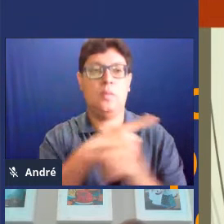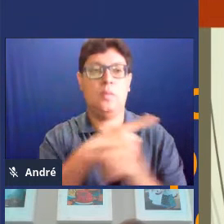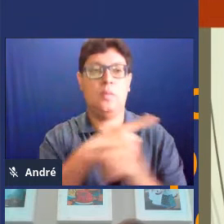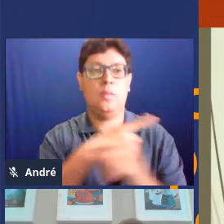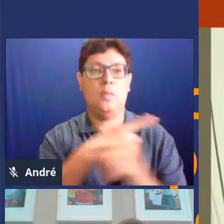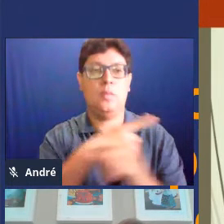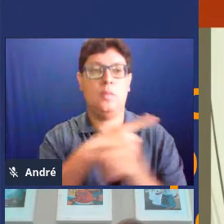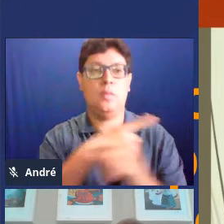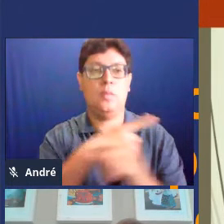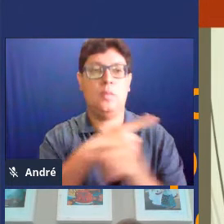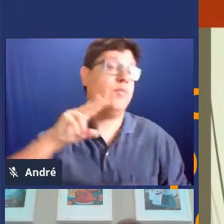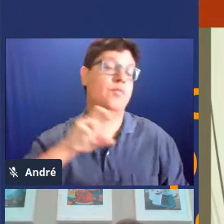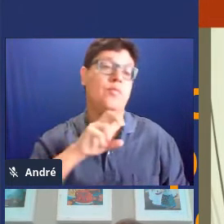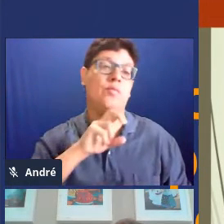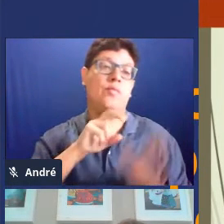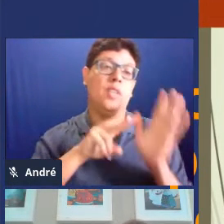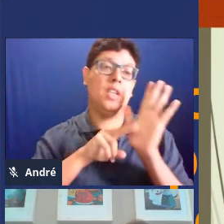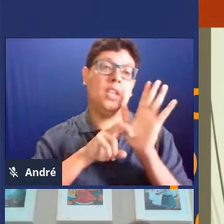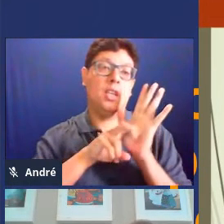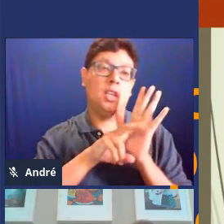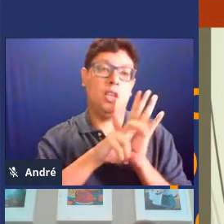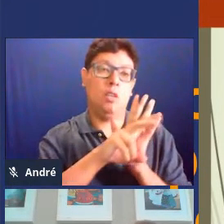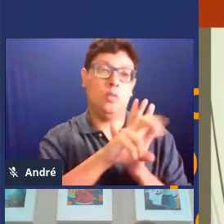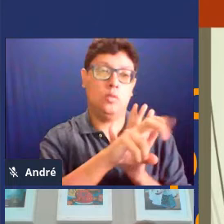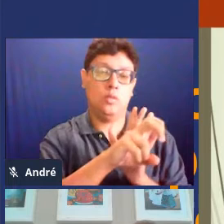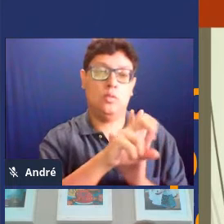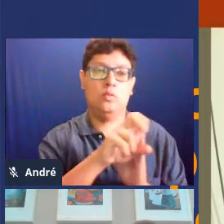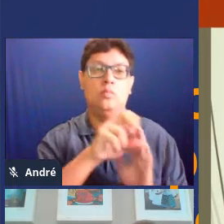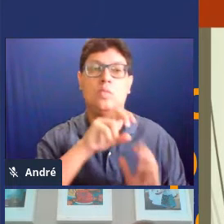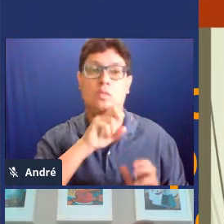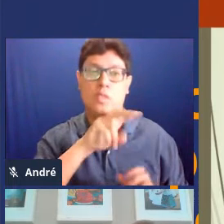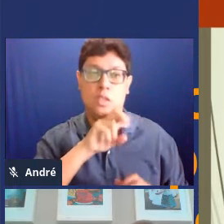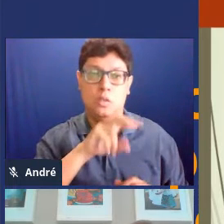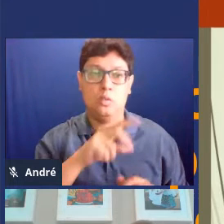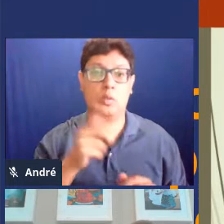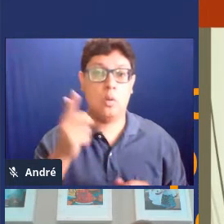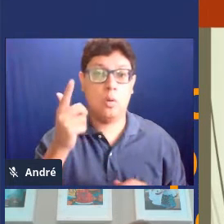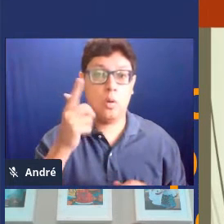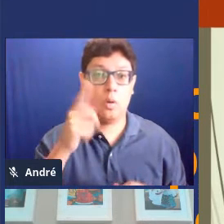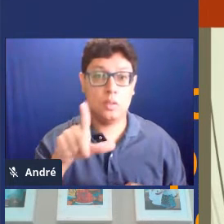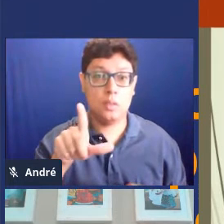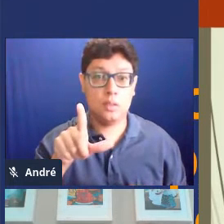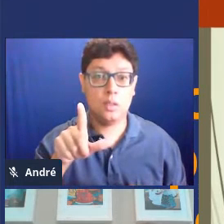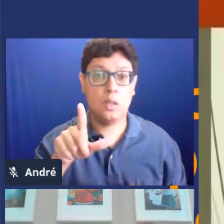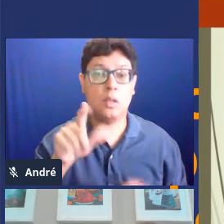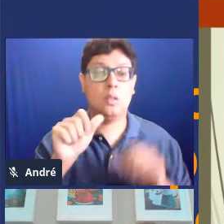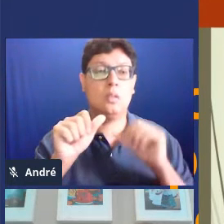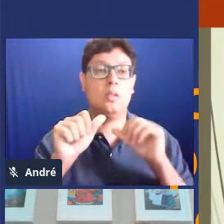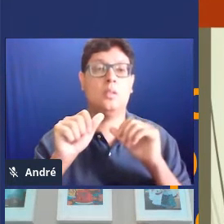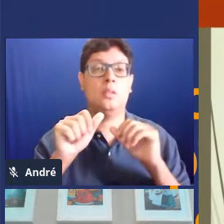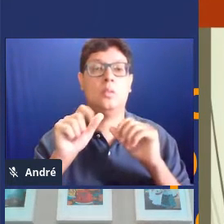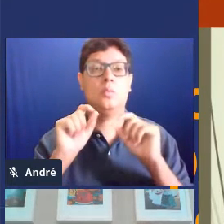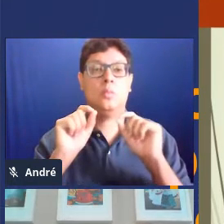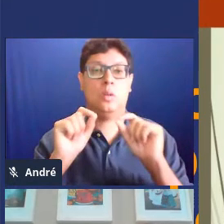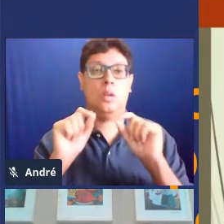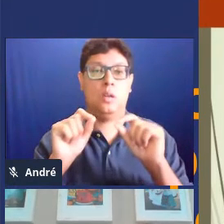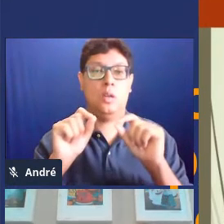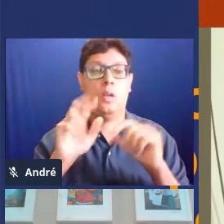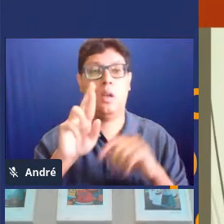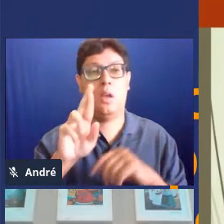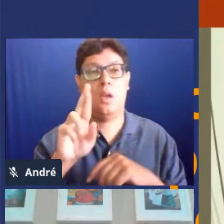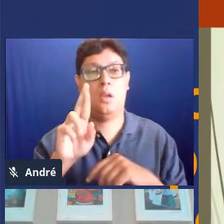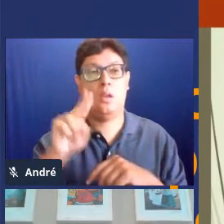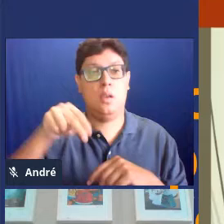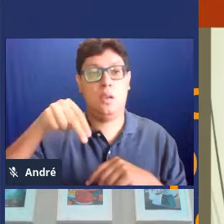tinha uma enzima transcriptase reversa que conseguia transformar o RNA num formato de cDNA